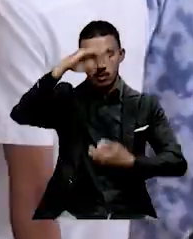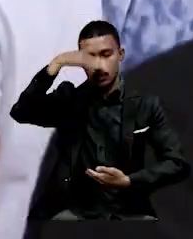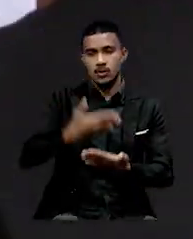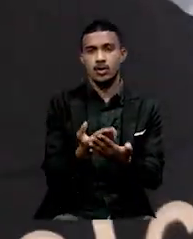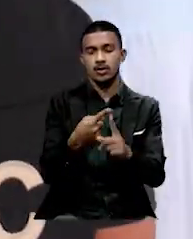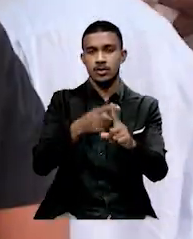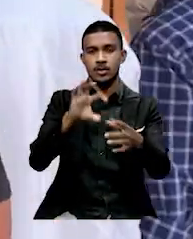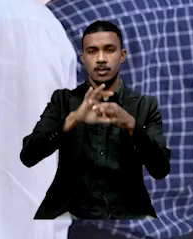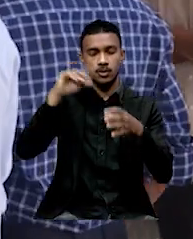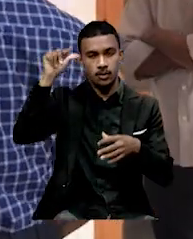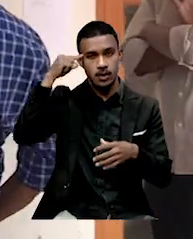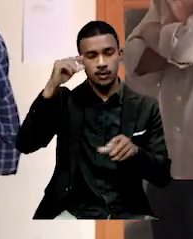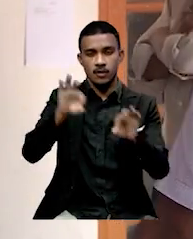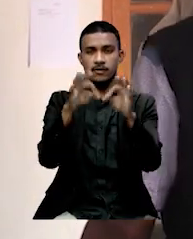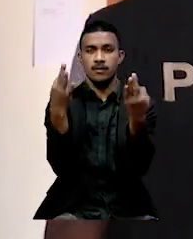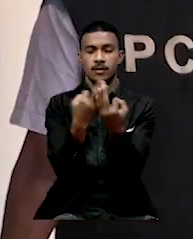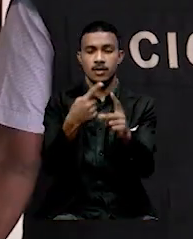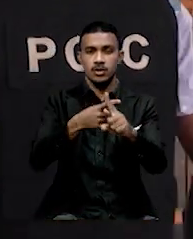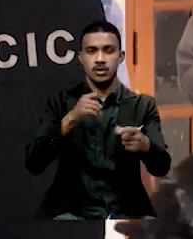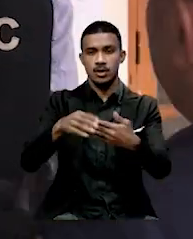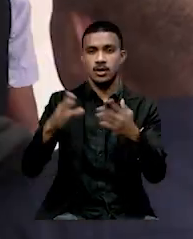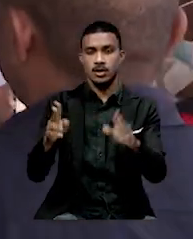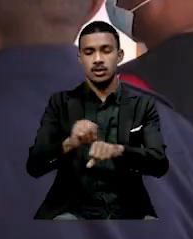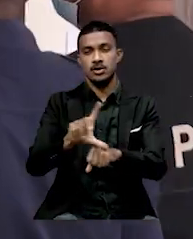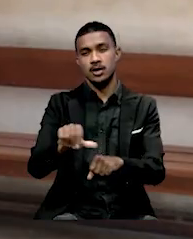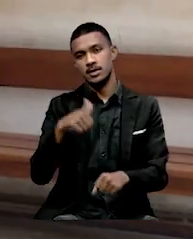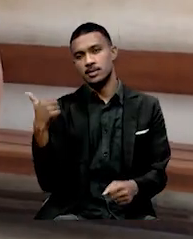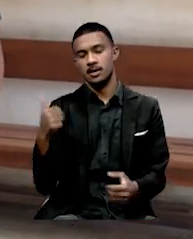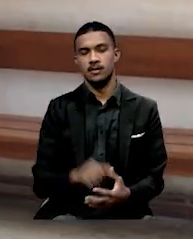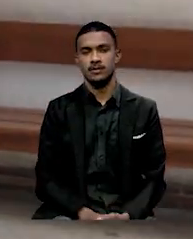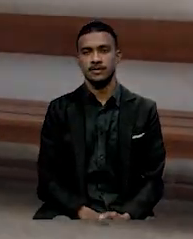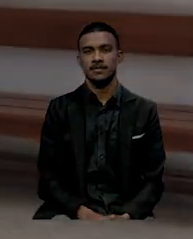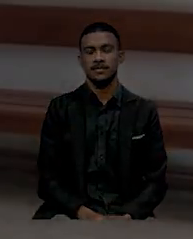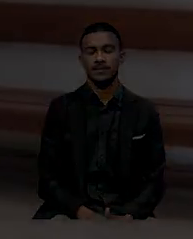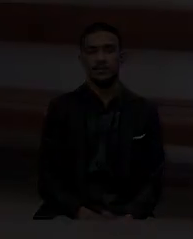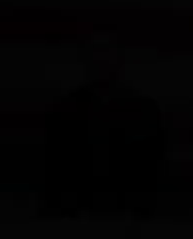governo, no família husi líder nacional balum. João Carlos, Jemen.